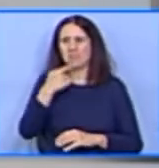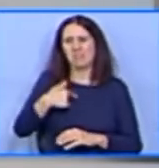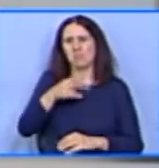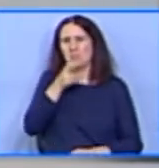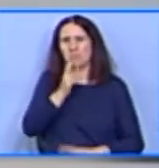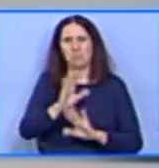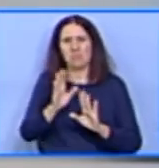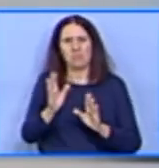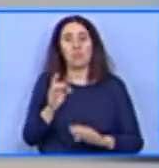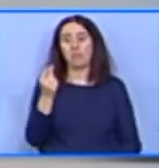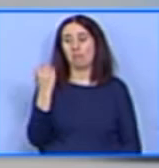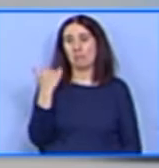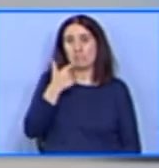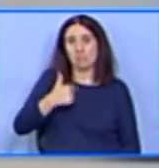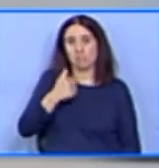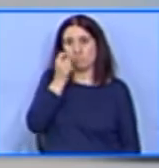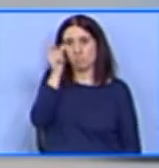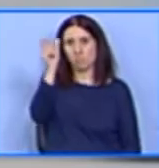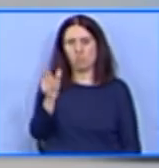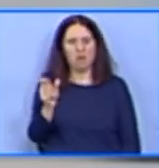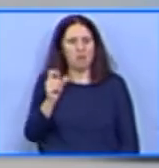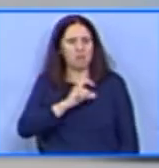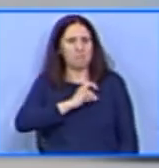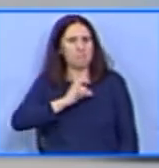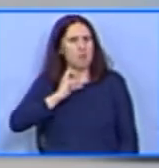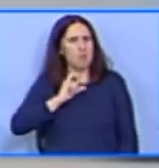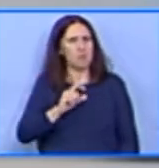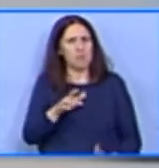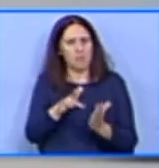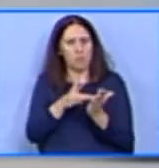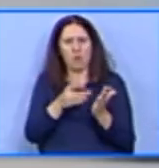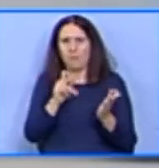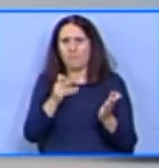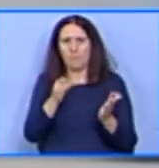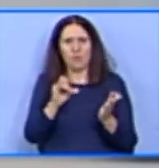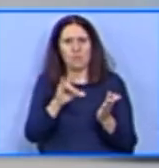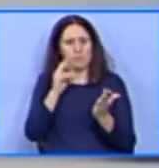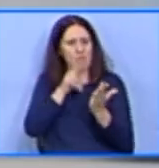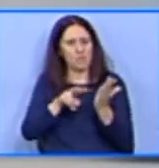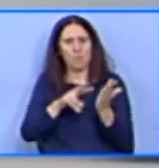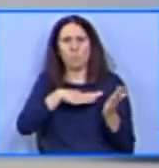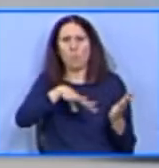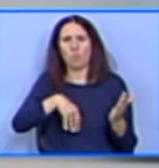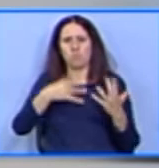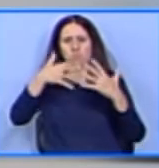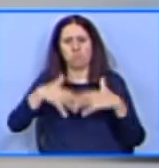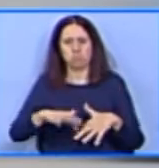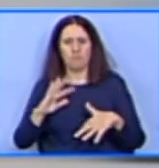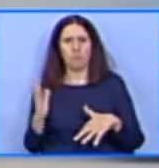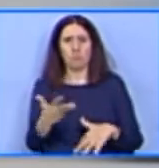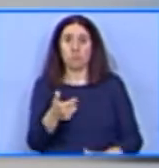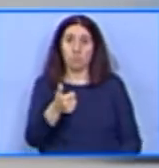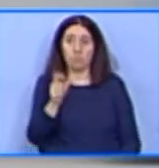Como há tempos alguém me dizia assim, padre, eu não consigo ver o Apocalipse porque sinto o mundo todo a cair à minha volta. Talvez seja bom, você